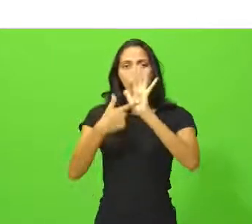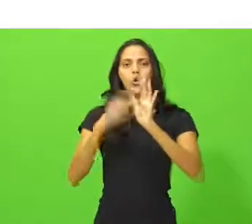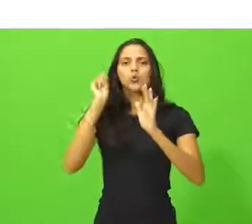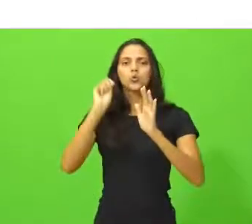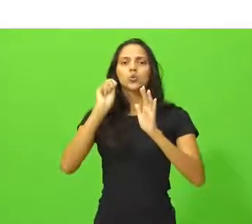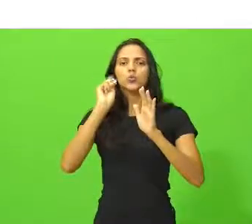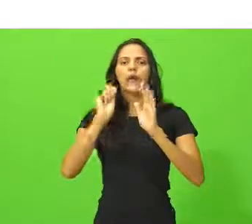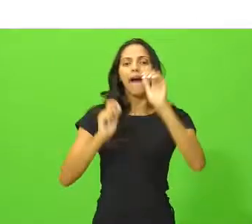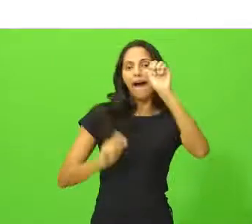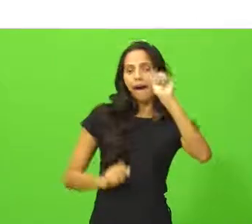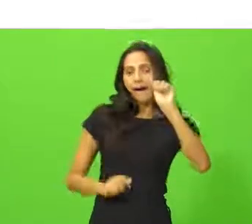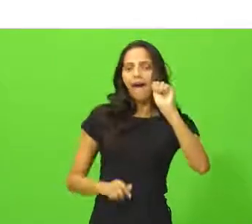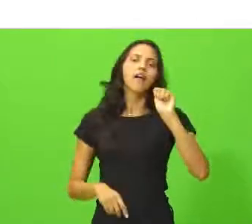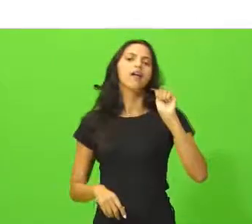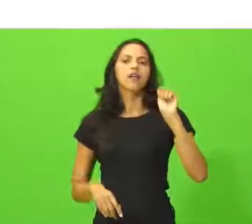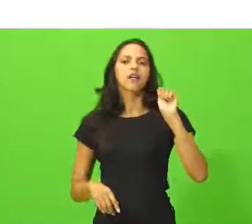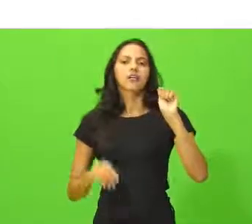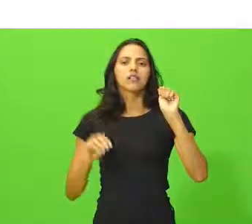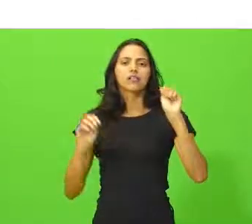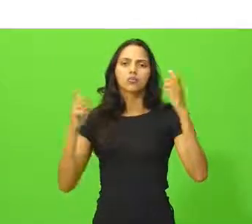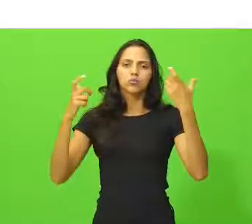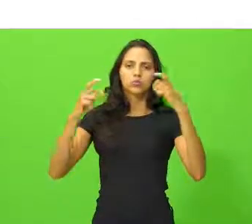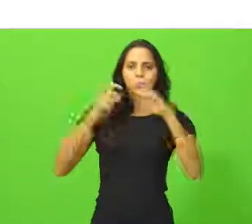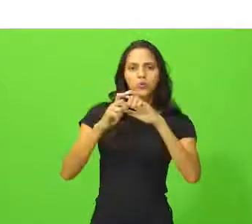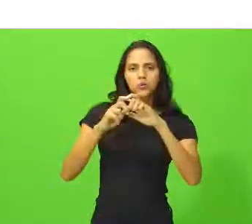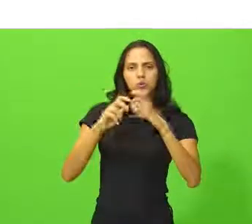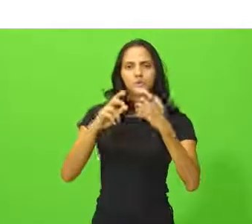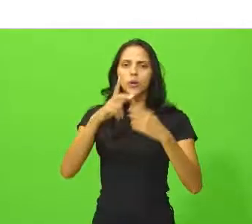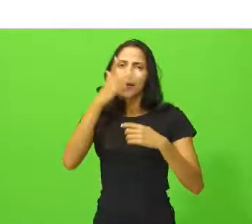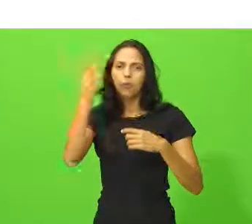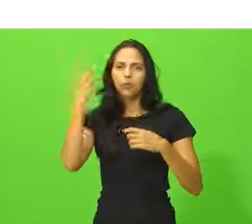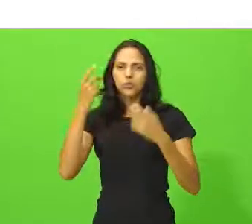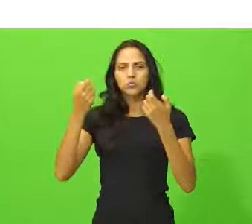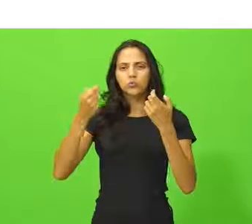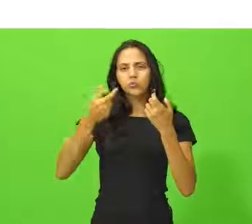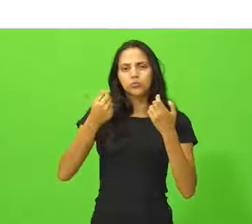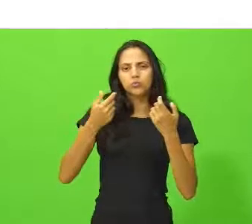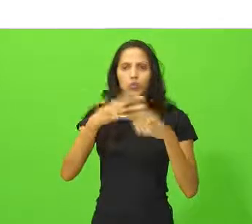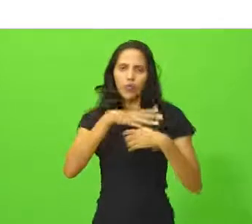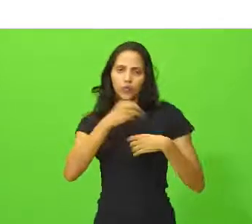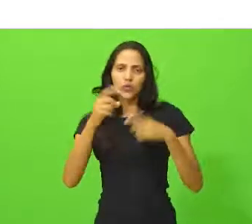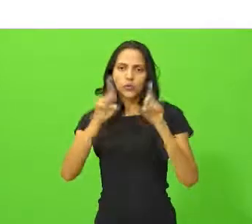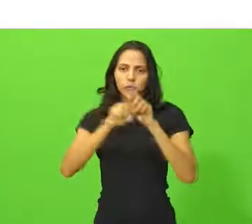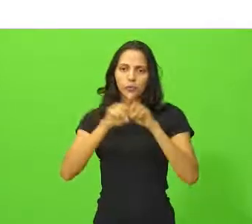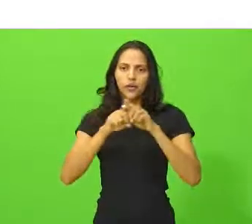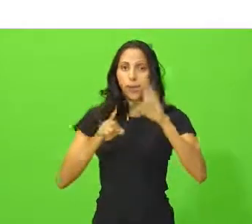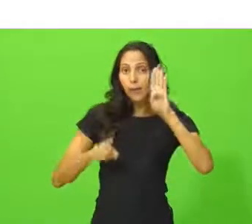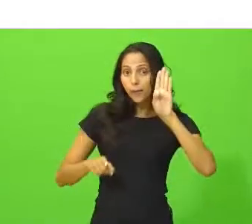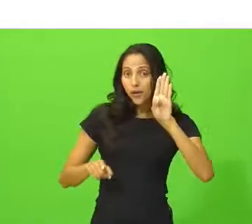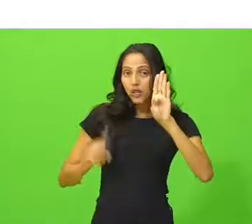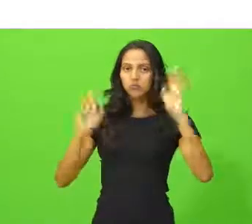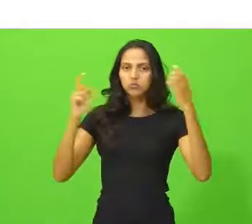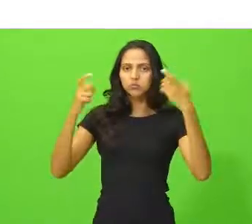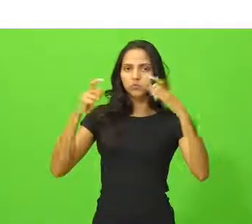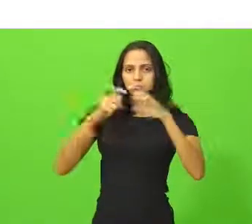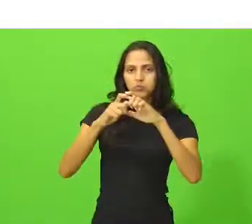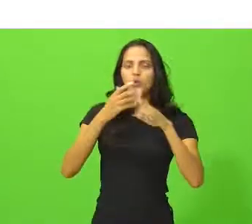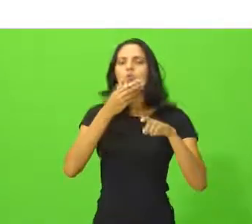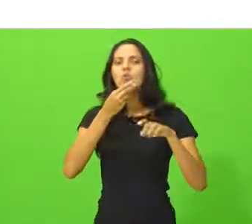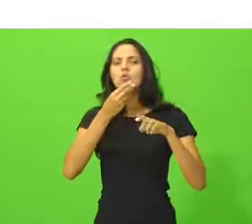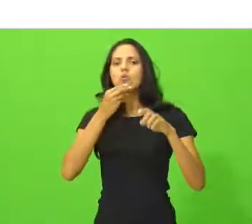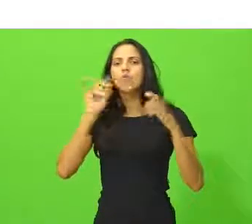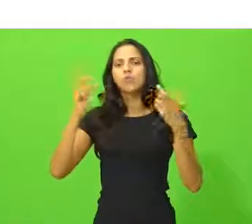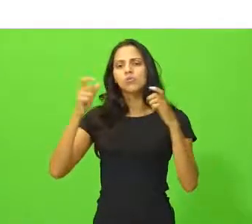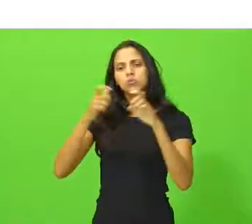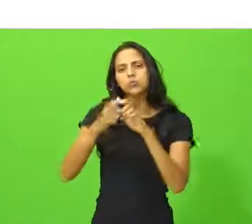A. Letra A, menor proporção de fecundidade na área urbana. Letra B, menor proporção de homens na